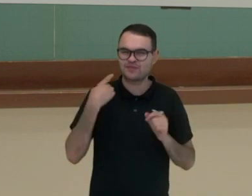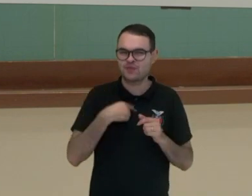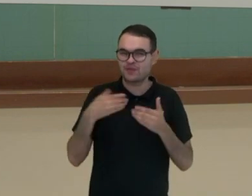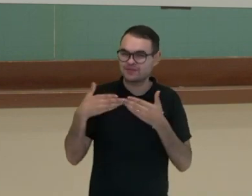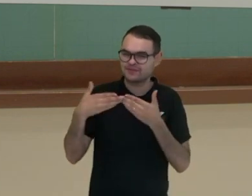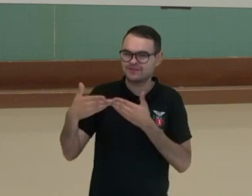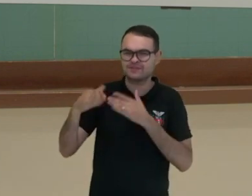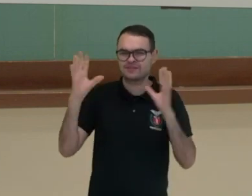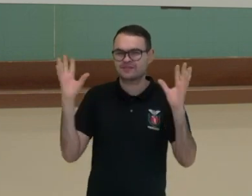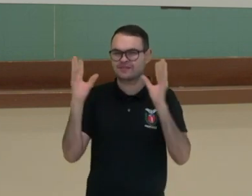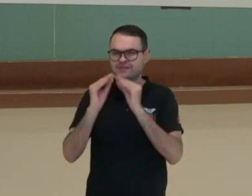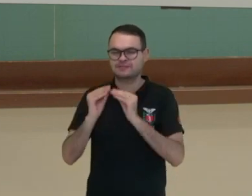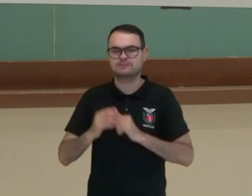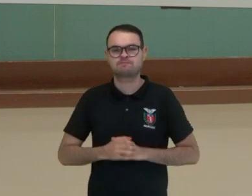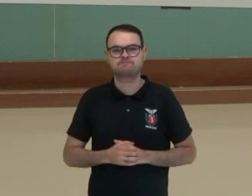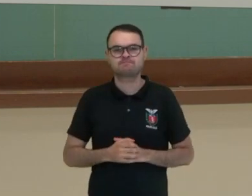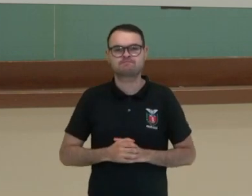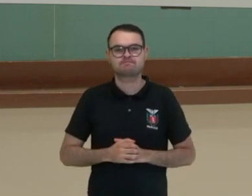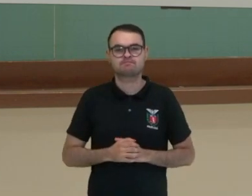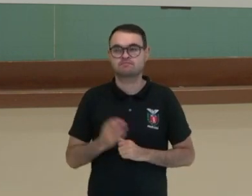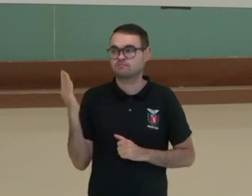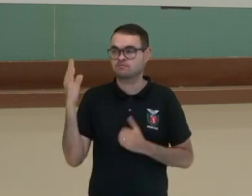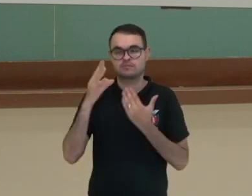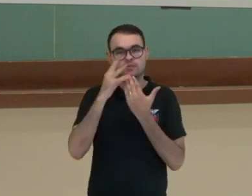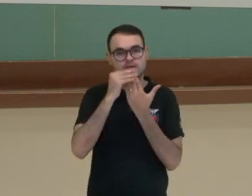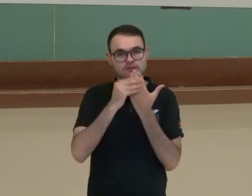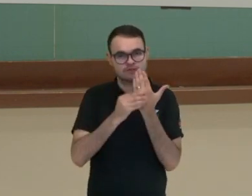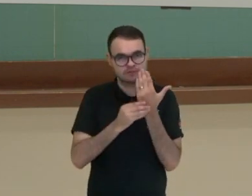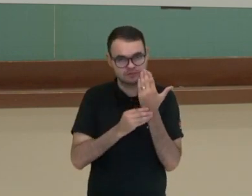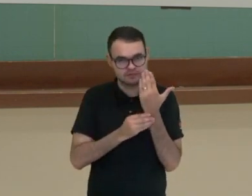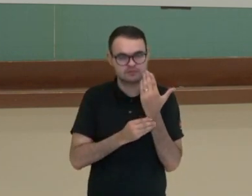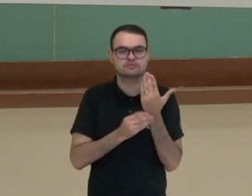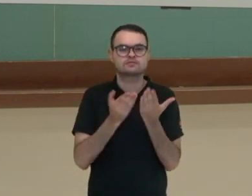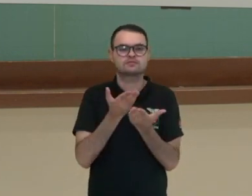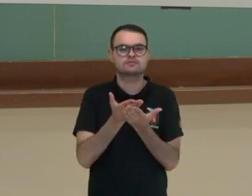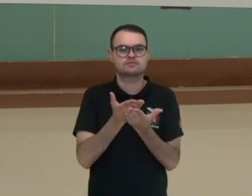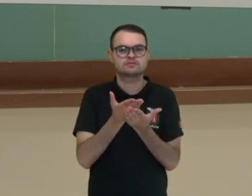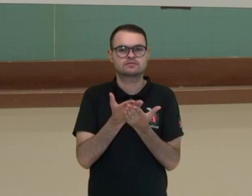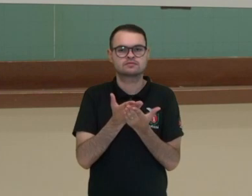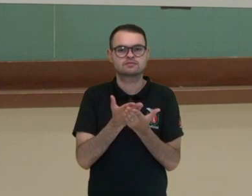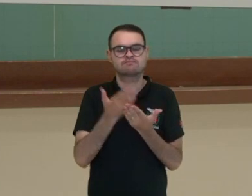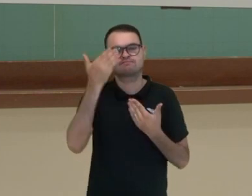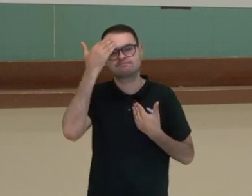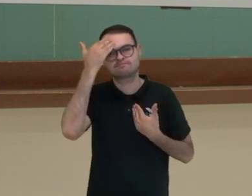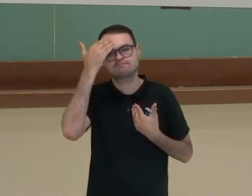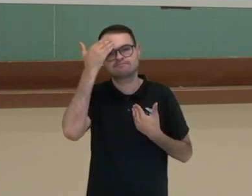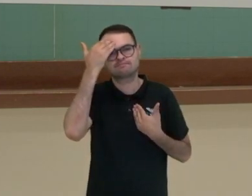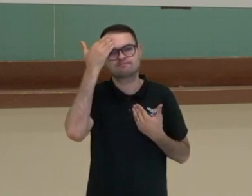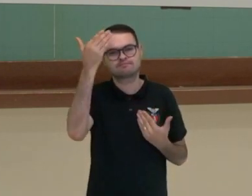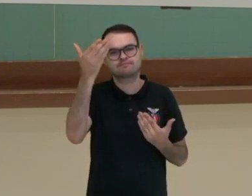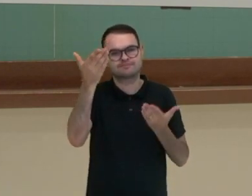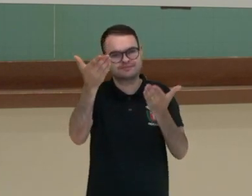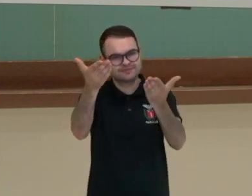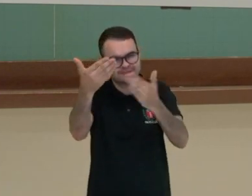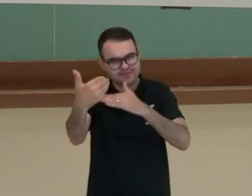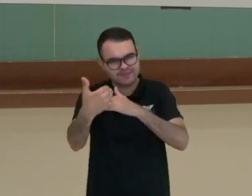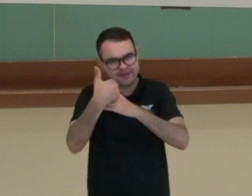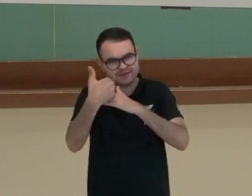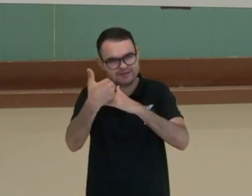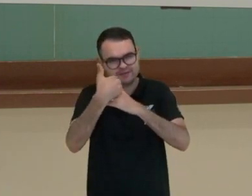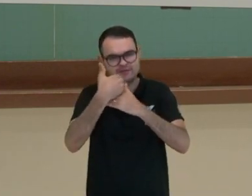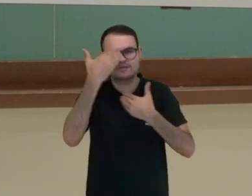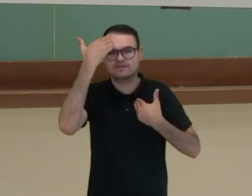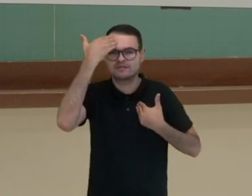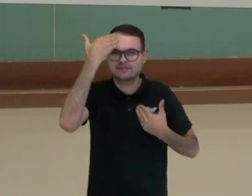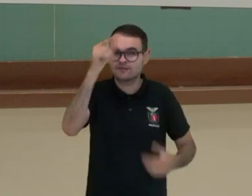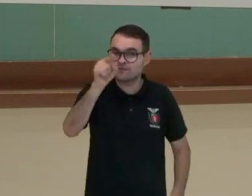nossa sintetizando. Nós temos aqui as nossas referências de aula e agradeço a tua participação,